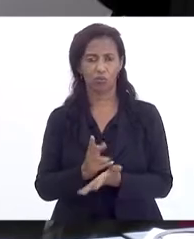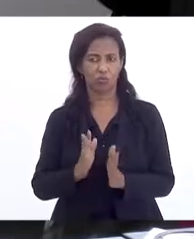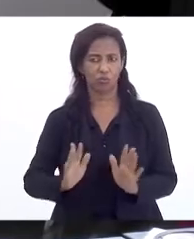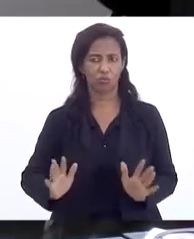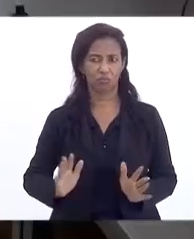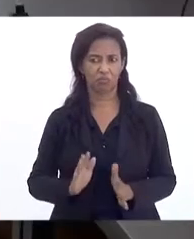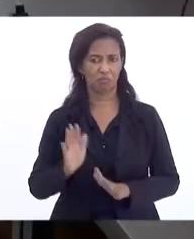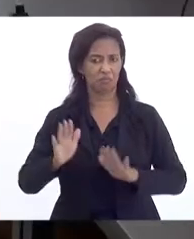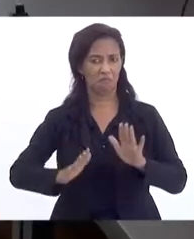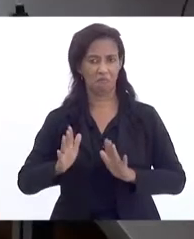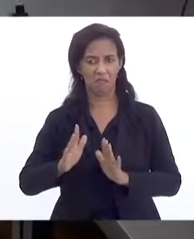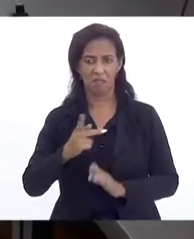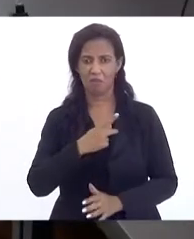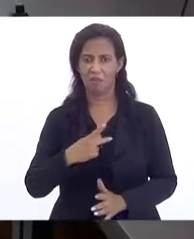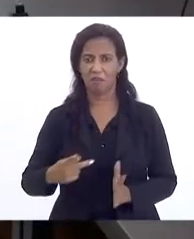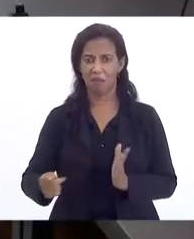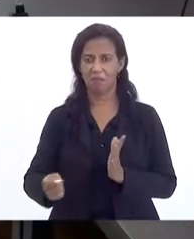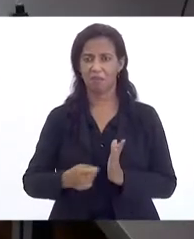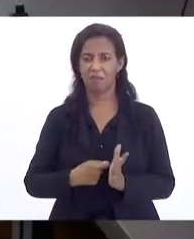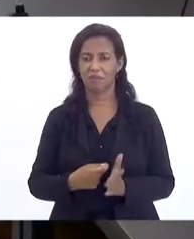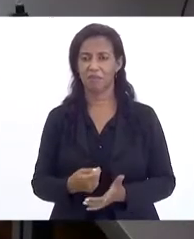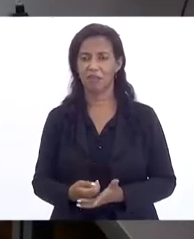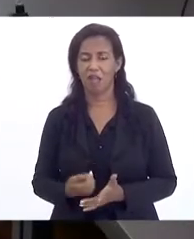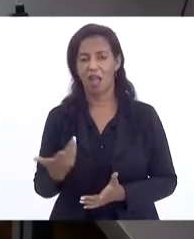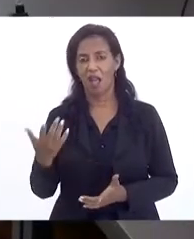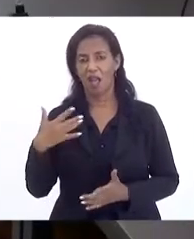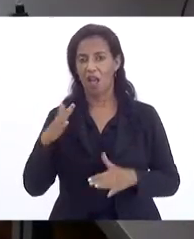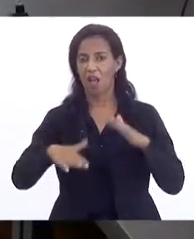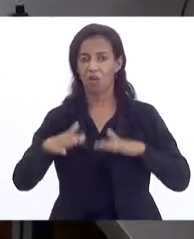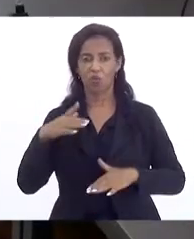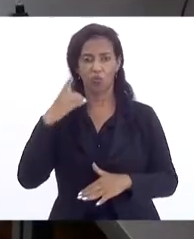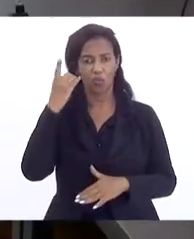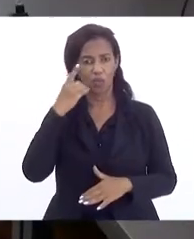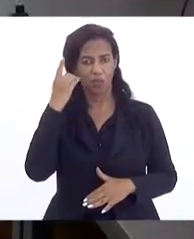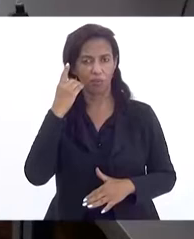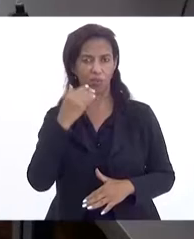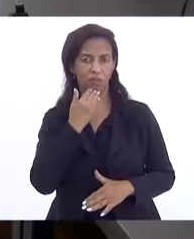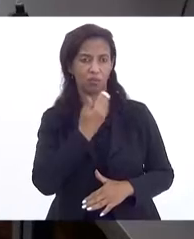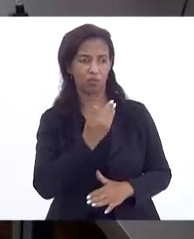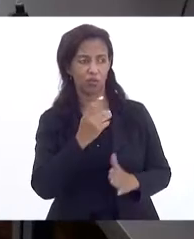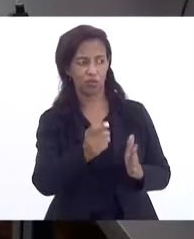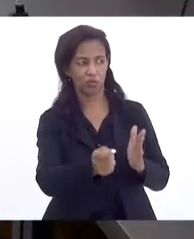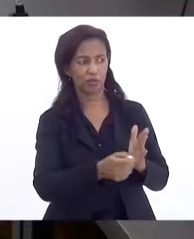um presidente assinado em mão. Foi algum deputado que propôs e ele sancionou.